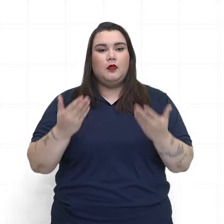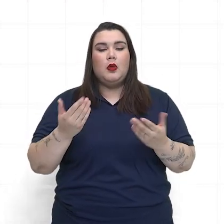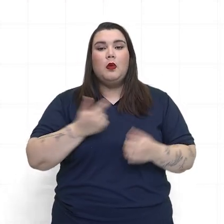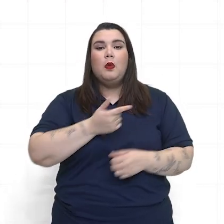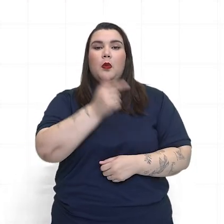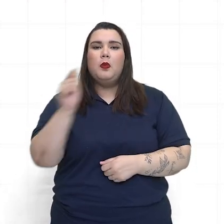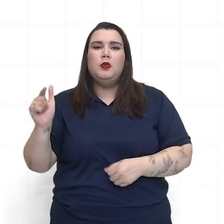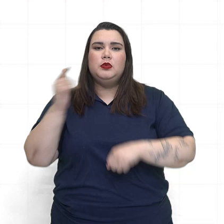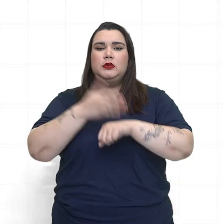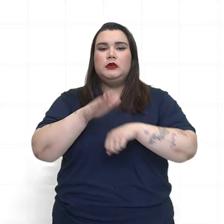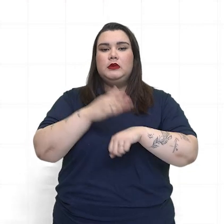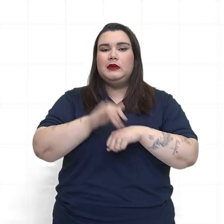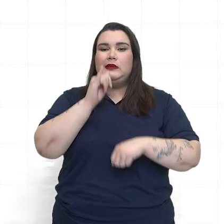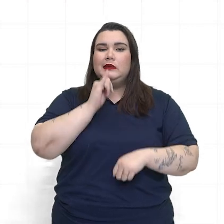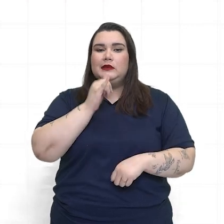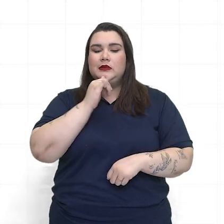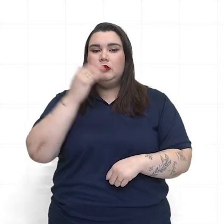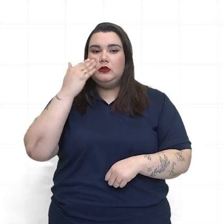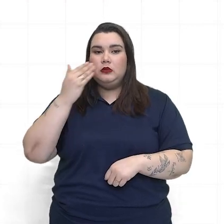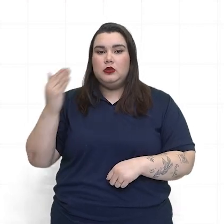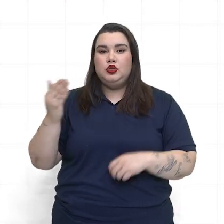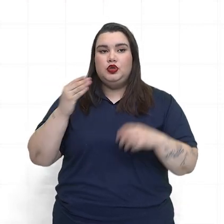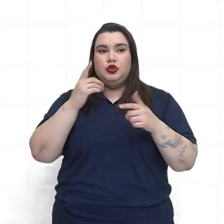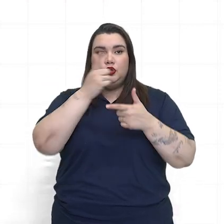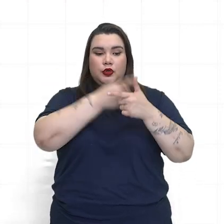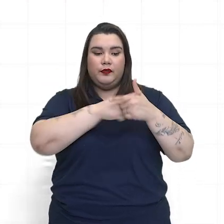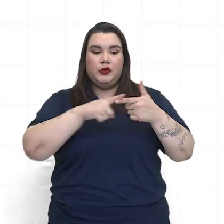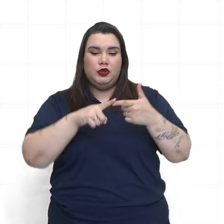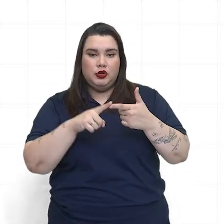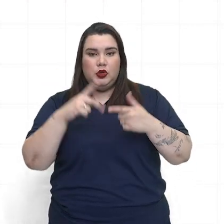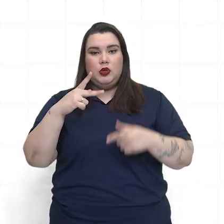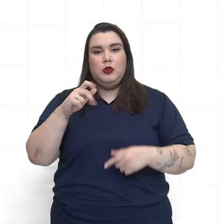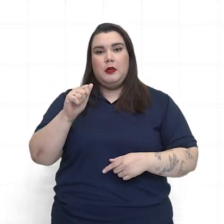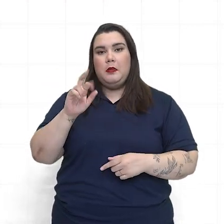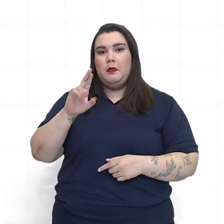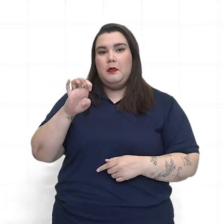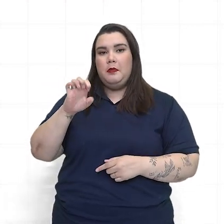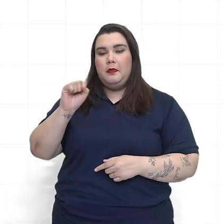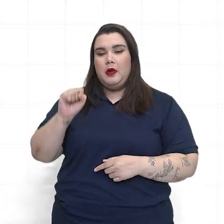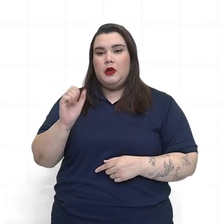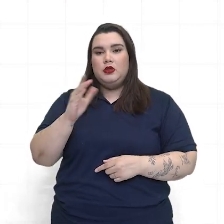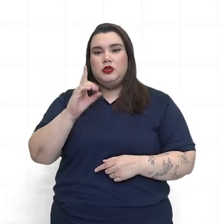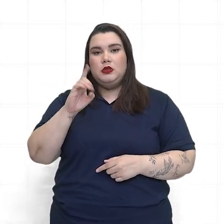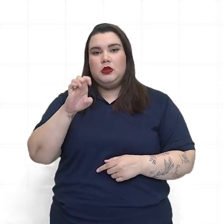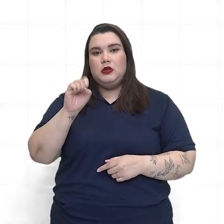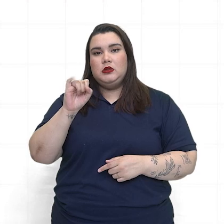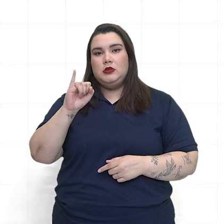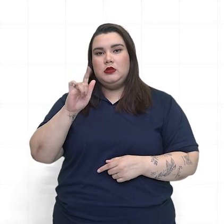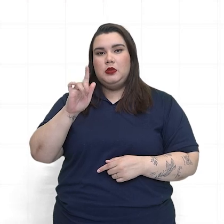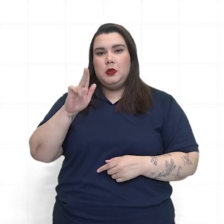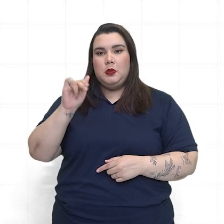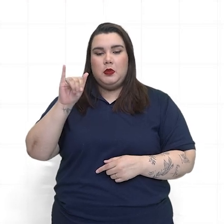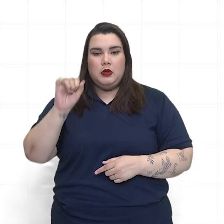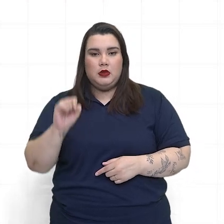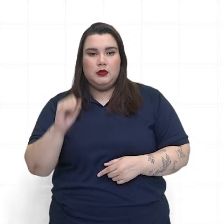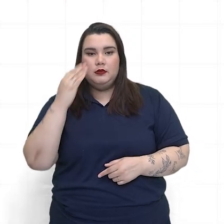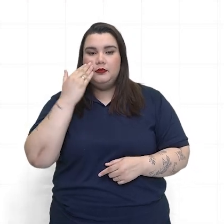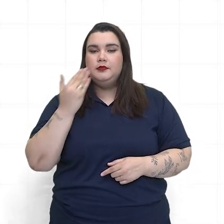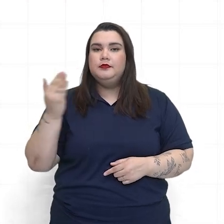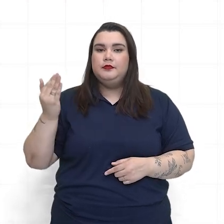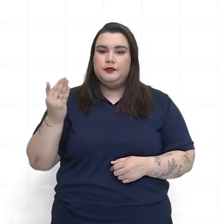outro exemplo, dividindo um todo em partes desiguais. Então, vamos a mais uma